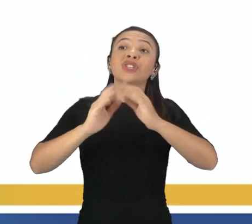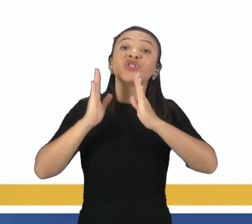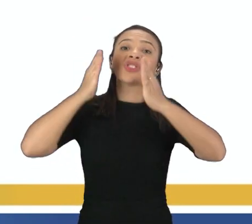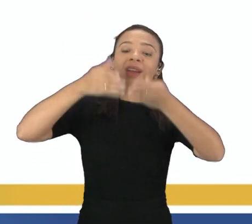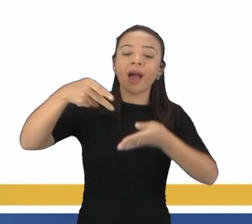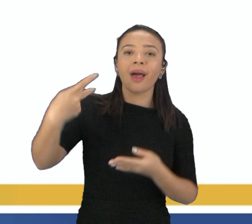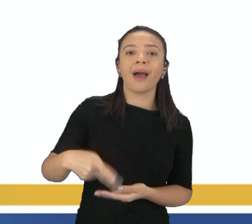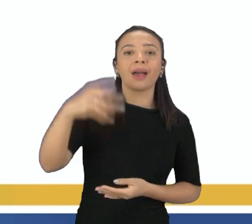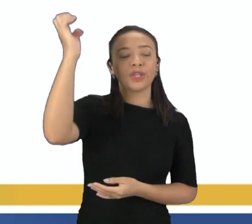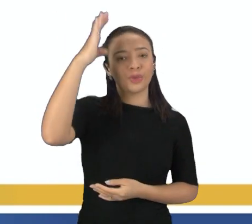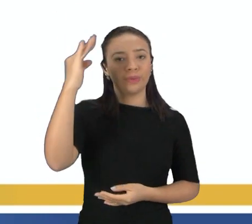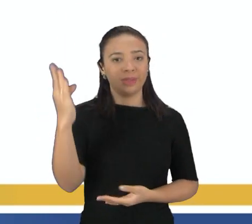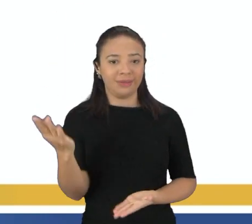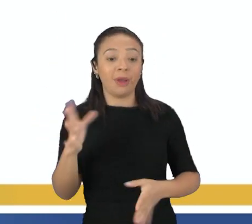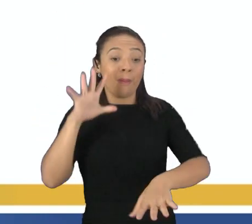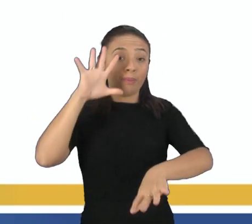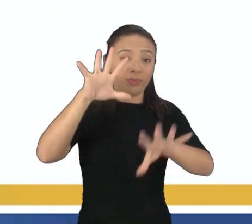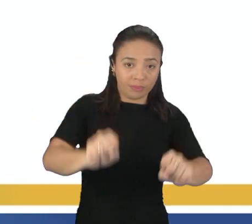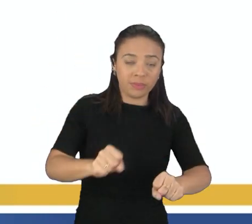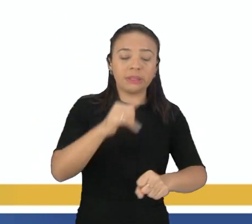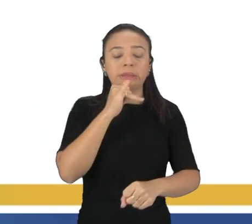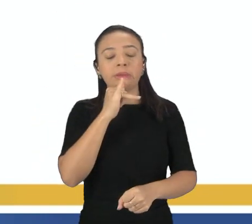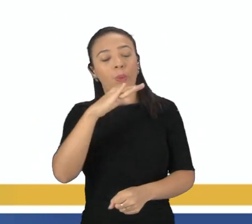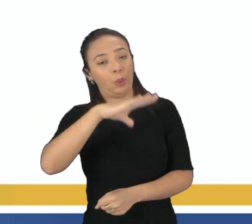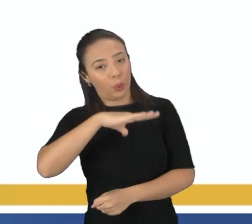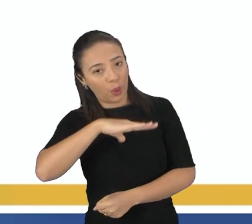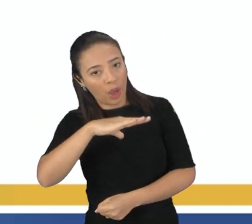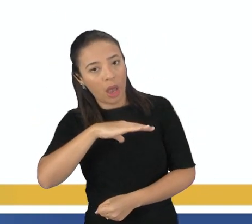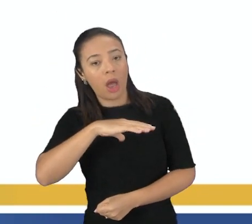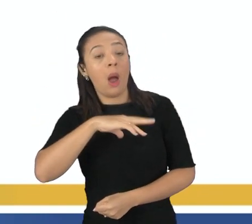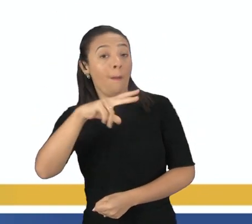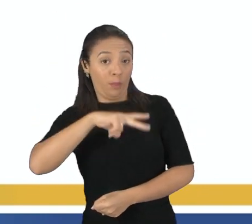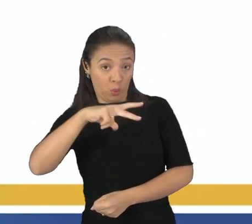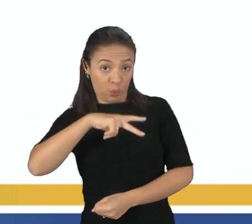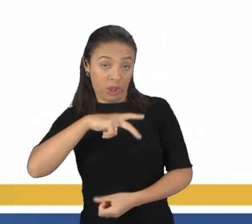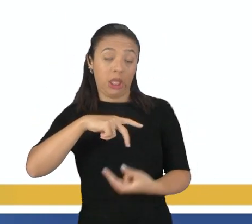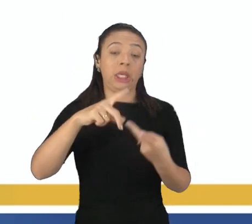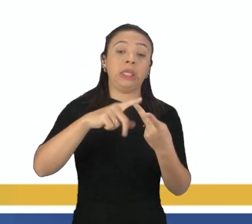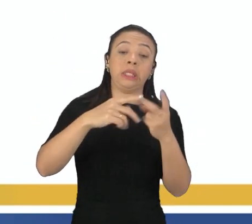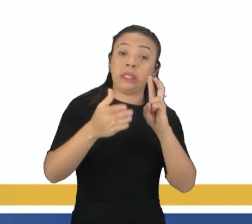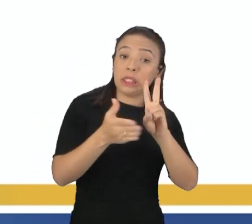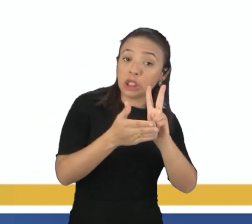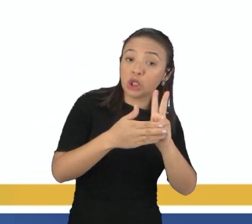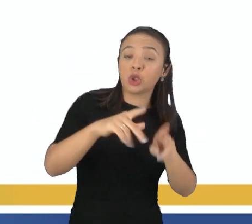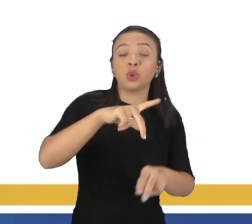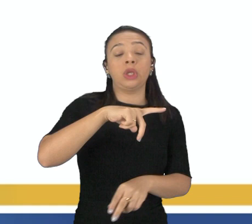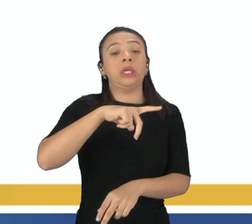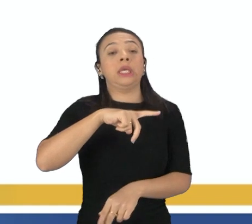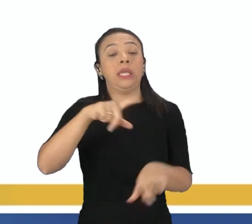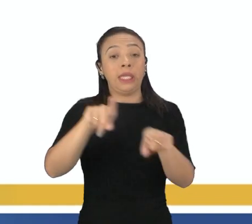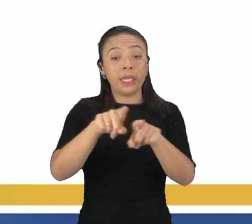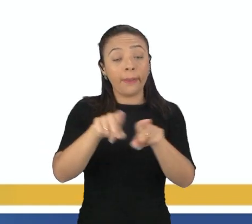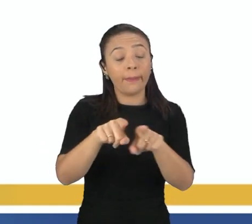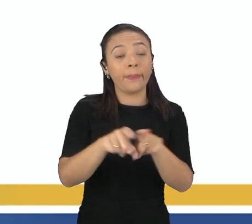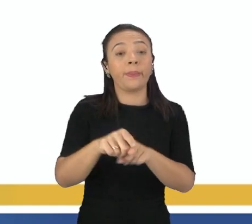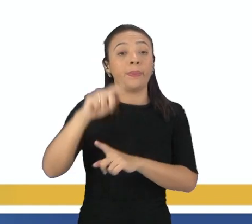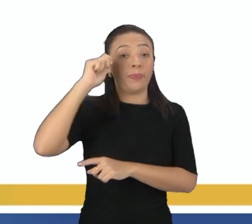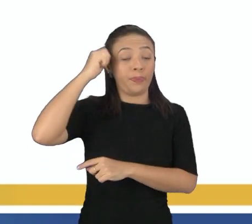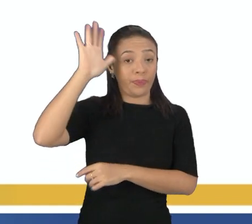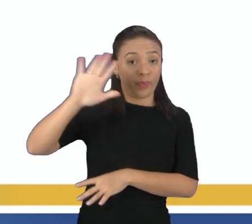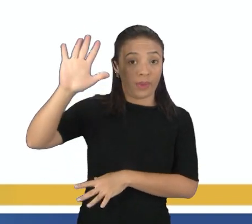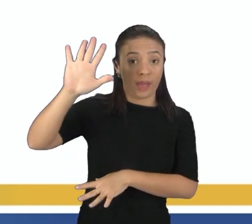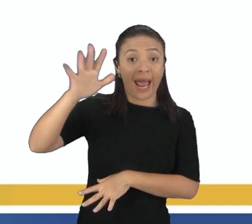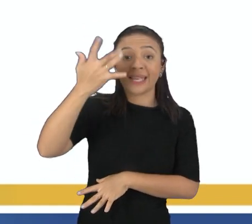colonizaram o país, representadas pelos portugueses, índios e africanos. E é através das crianças que